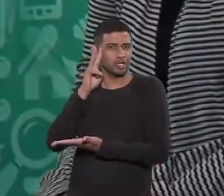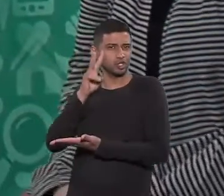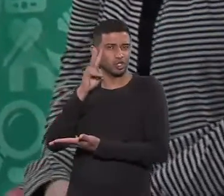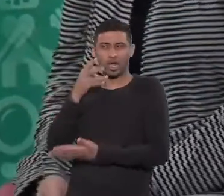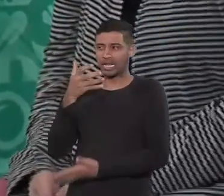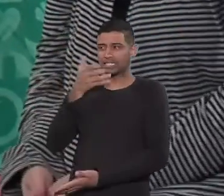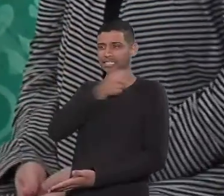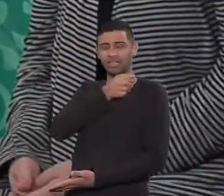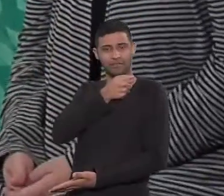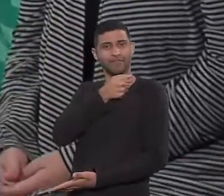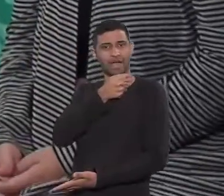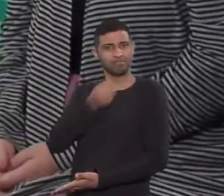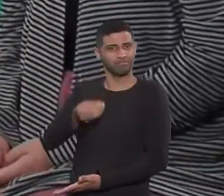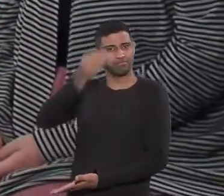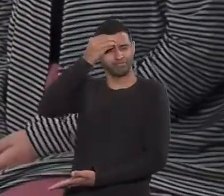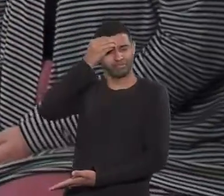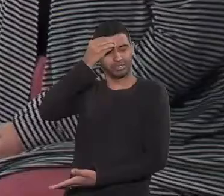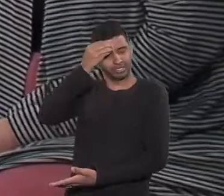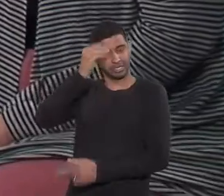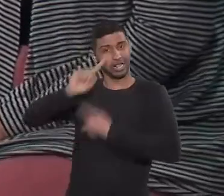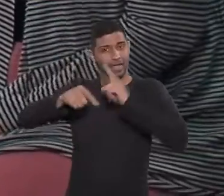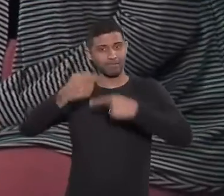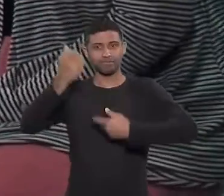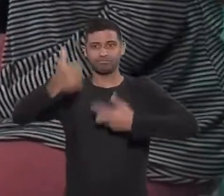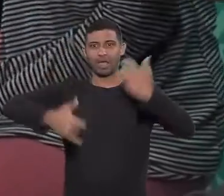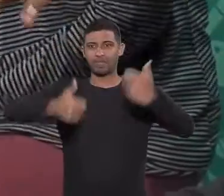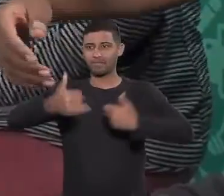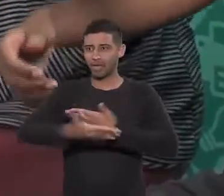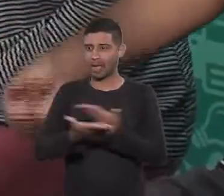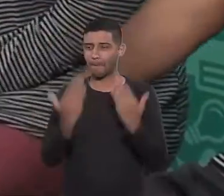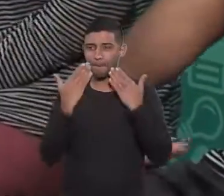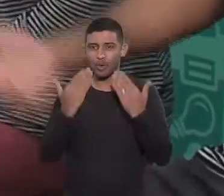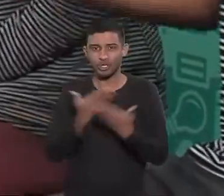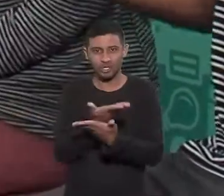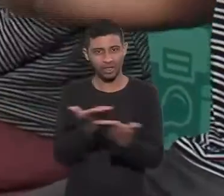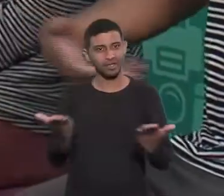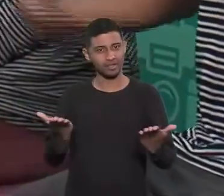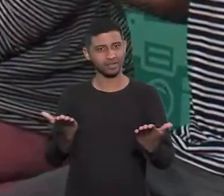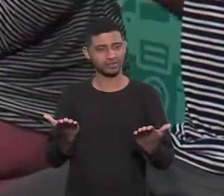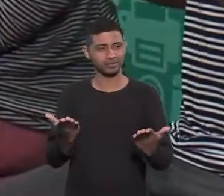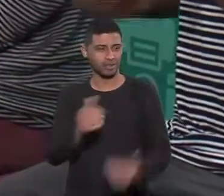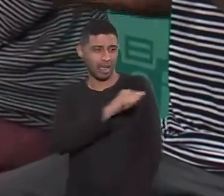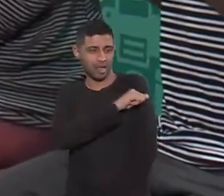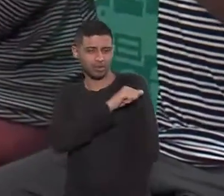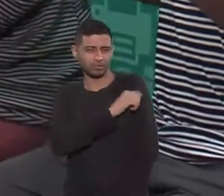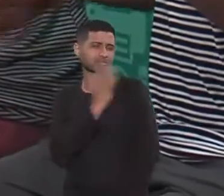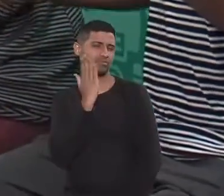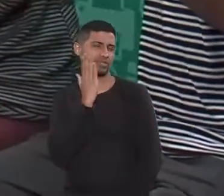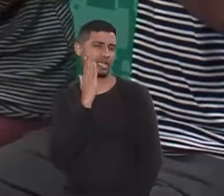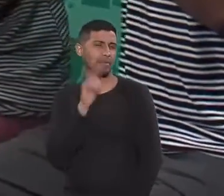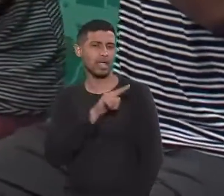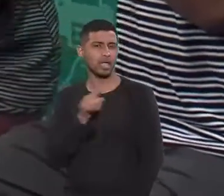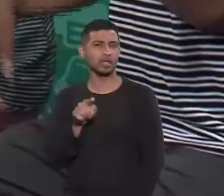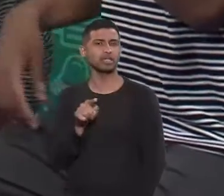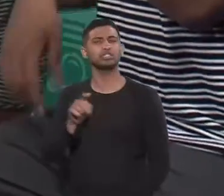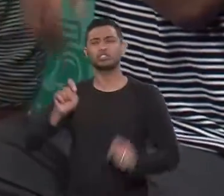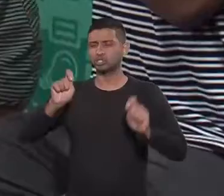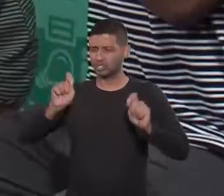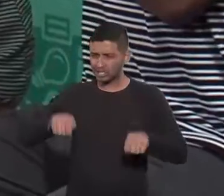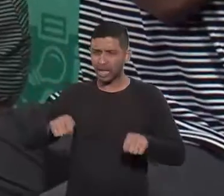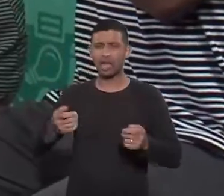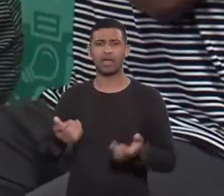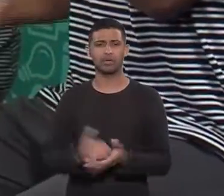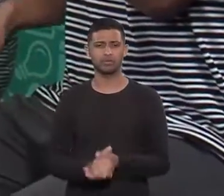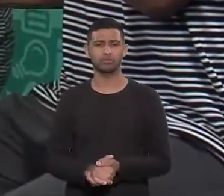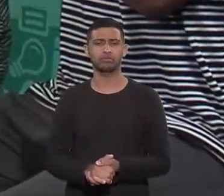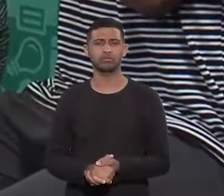mesmo a nossa história e falar e trazer eles para o nosso lado e saber que, cara, a gente